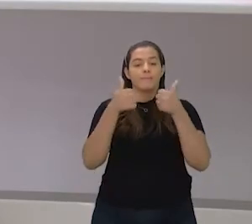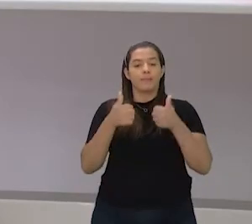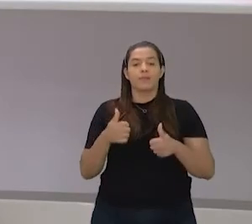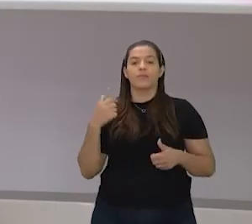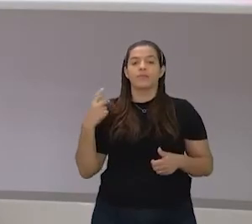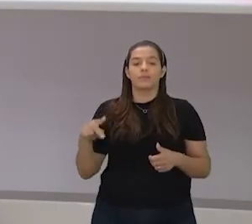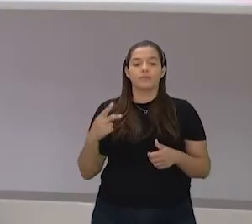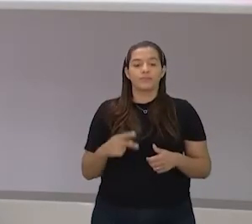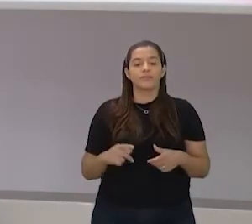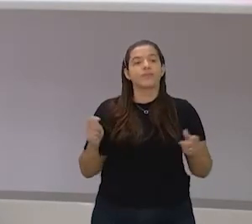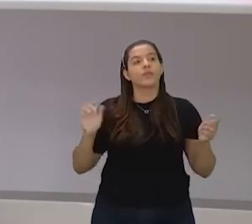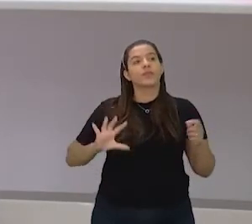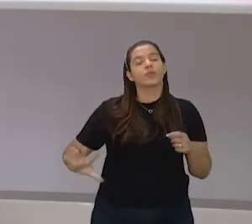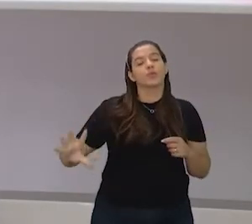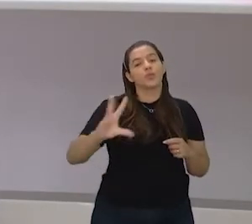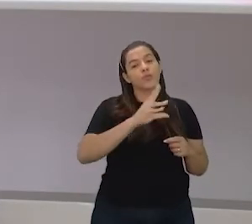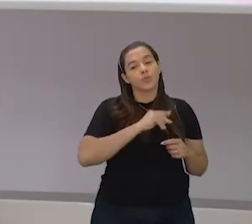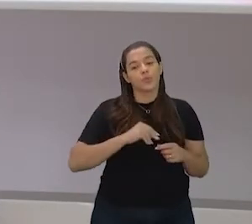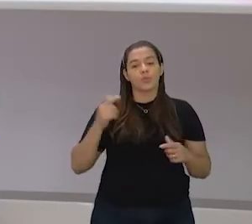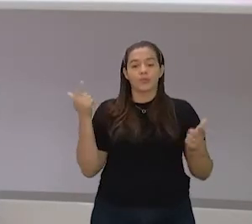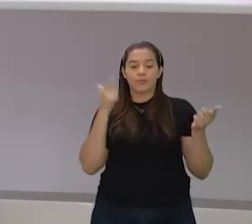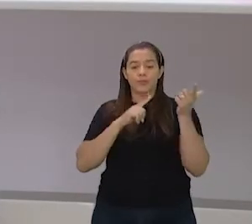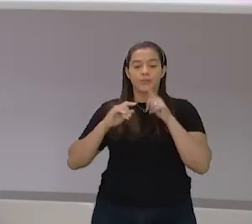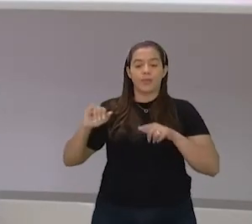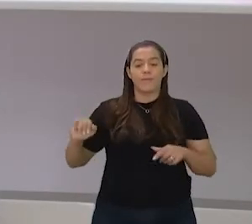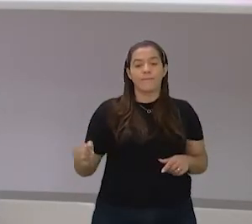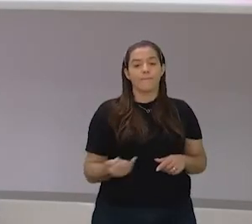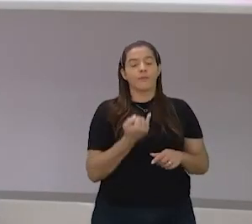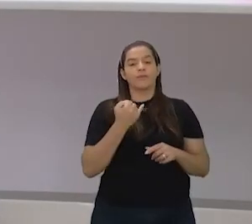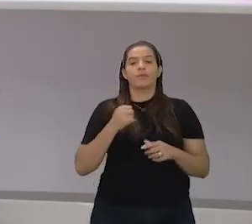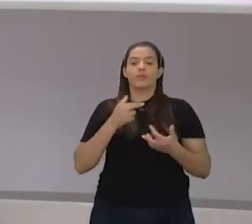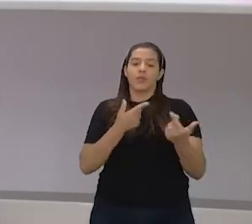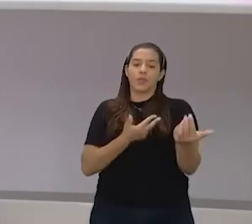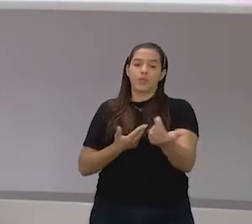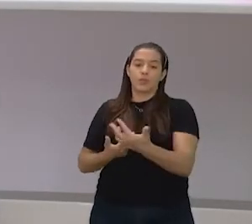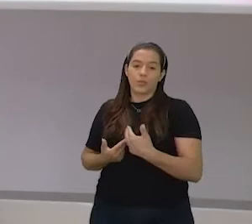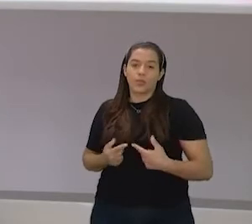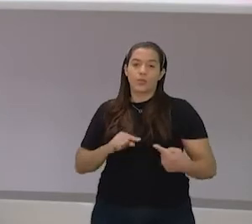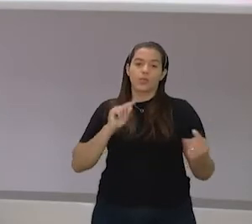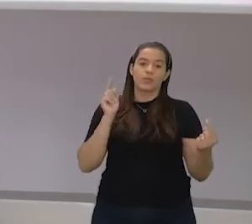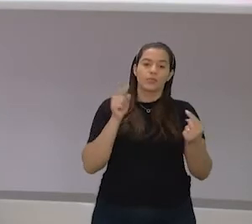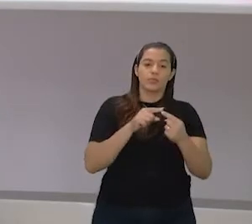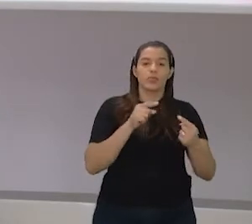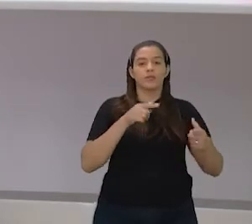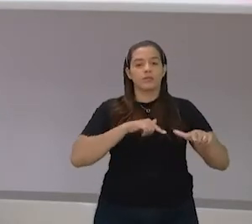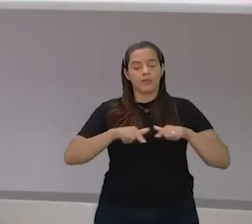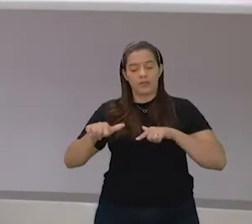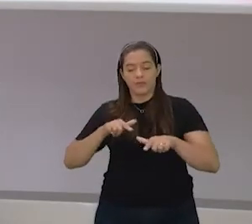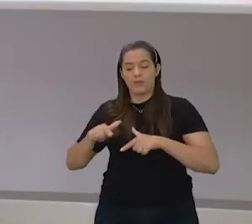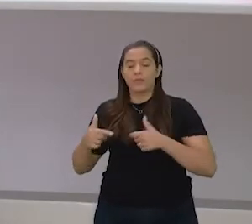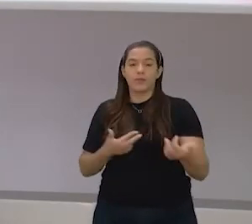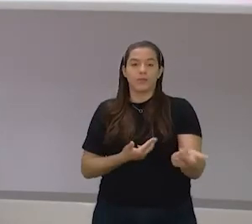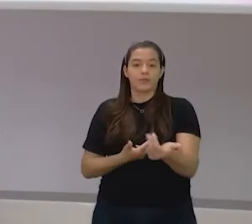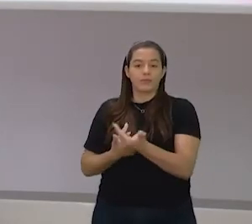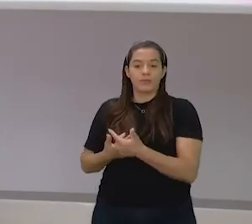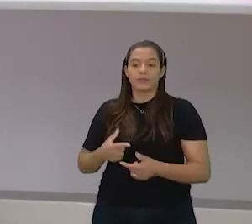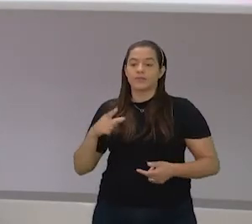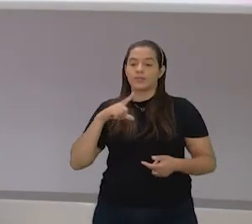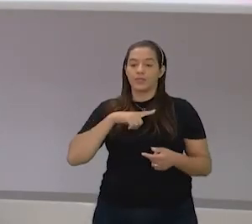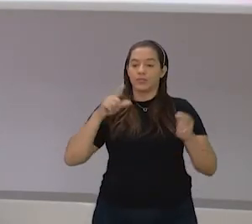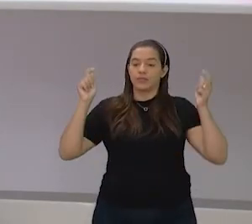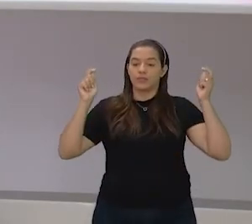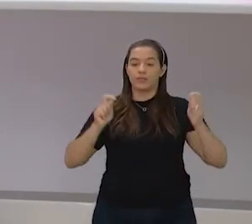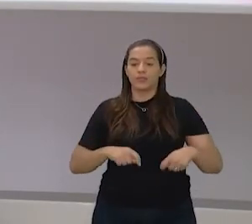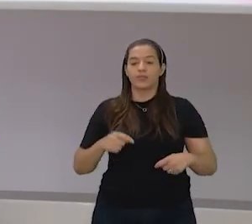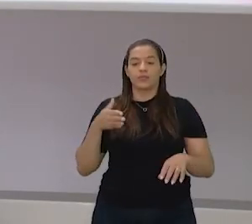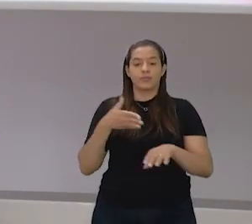forma para que todos aproveitem a mesma temática, todo o objeto que está sendo trabalhado, todos tenham condições